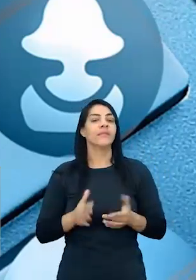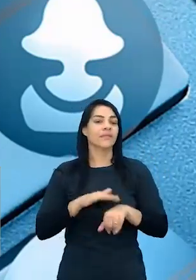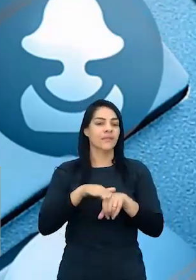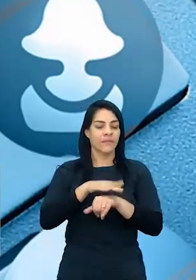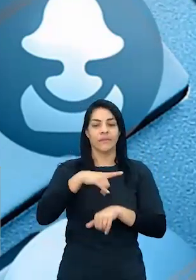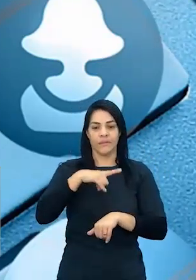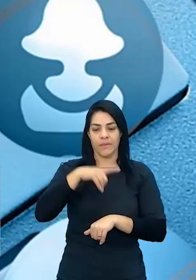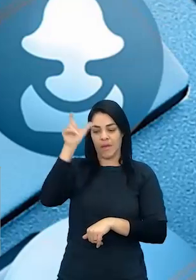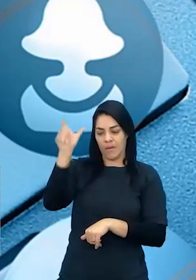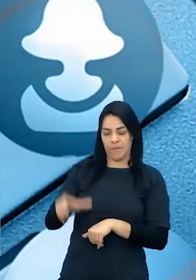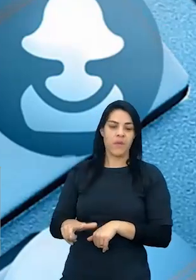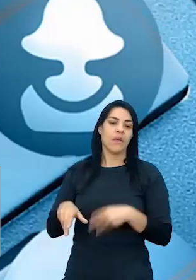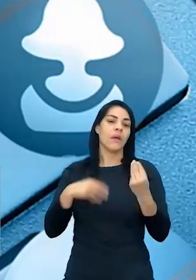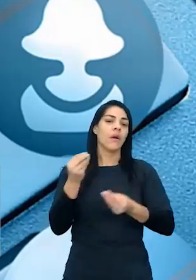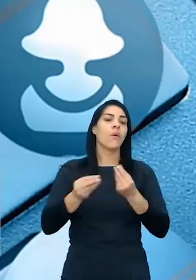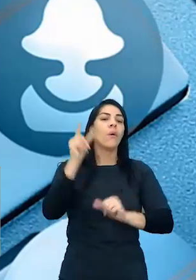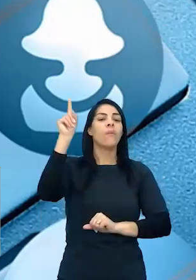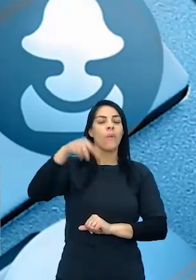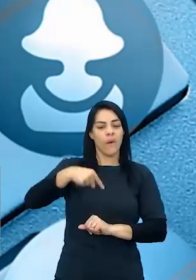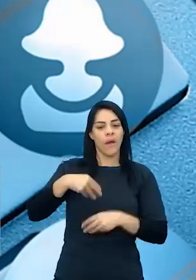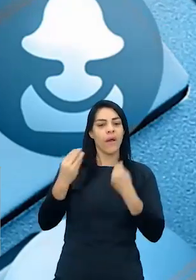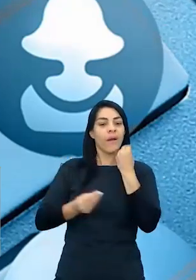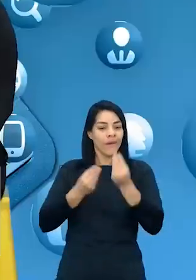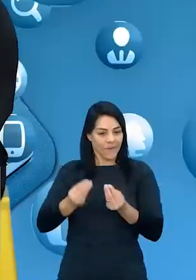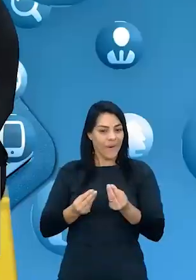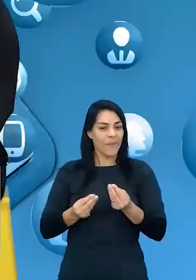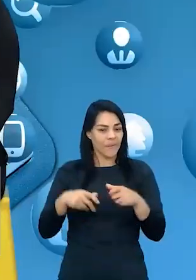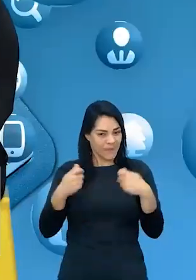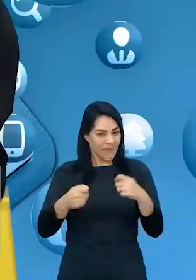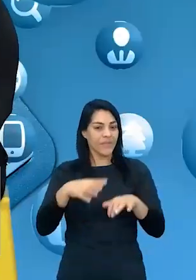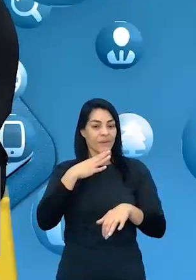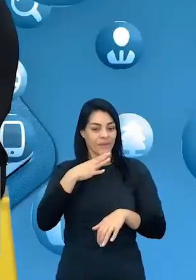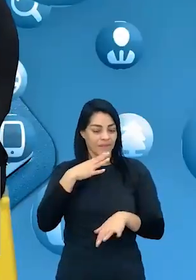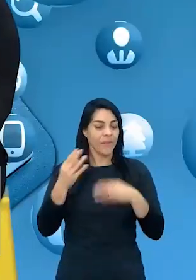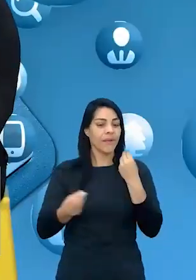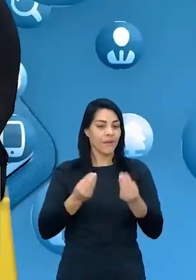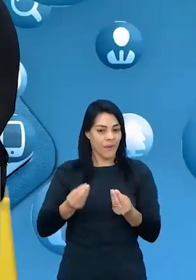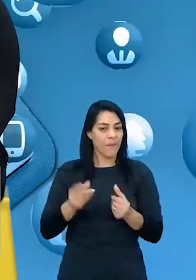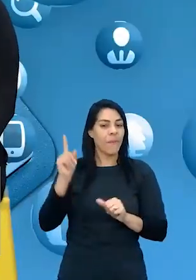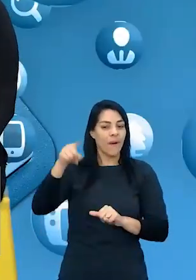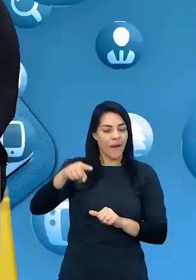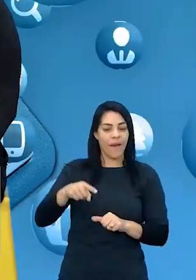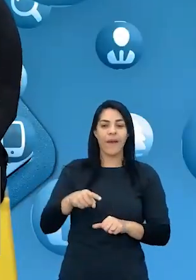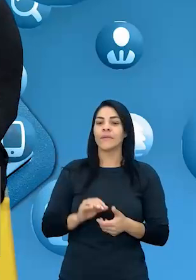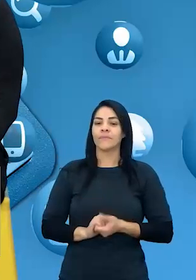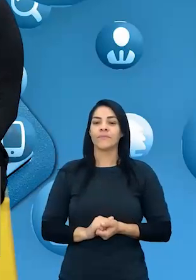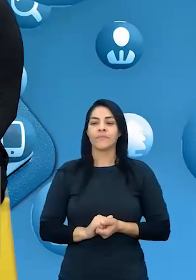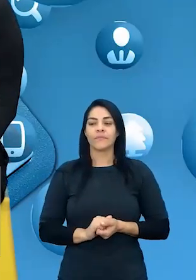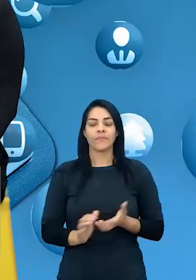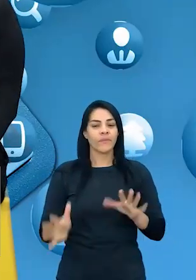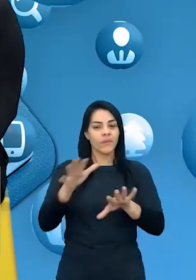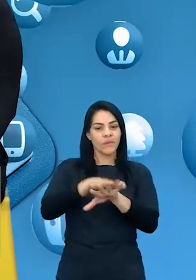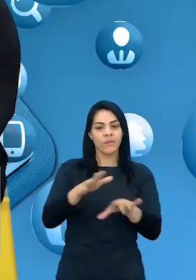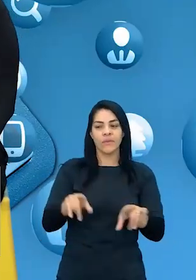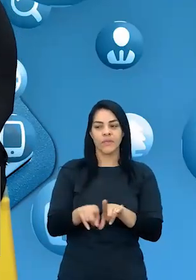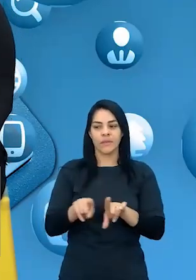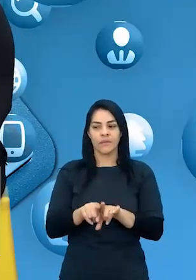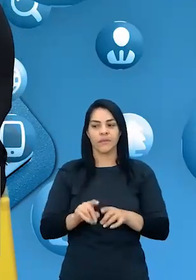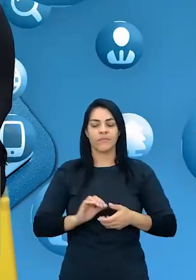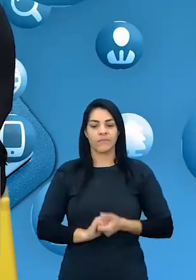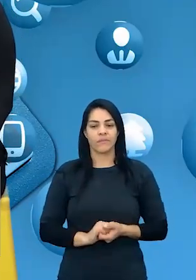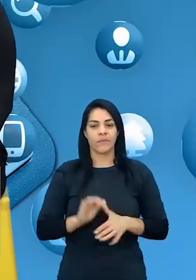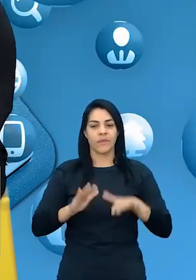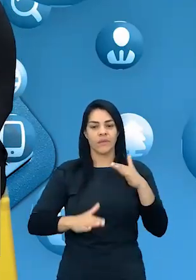ali. E esse sujeito, como ele é? Ele carrega um conhecimento. Um conhecimento. E é de forma inclusiva também, né? Então, às vezes, você